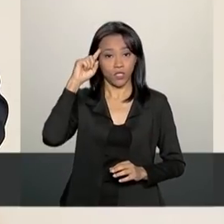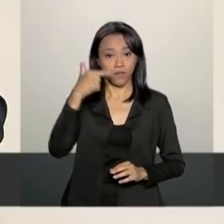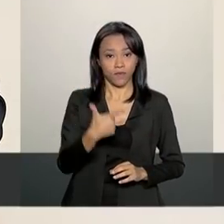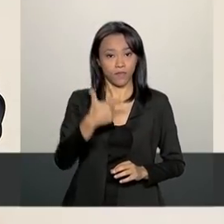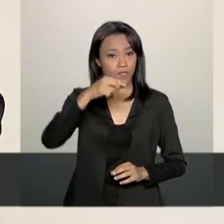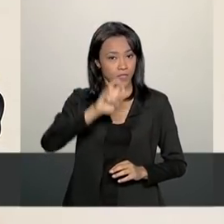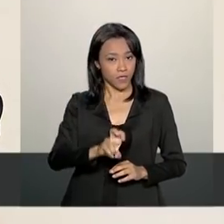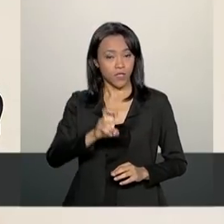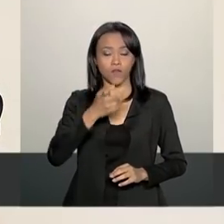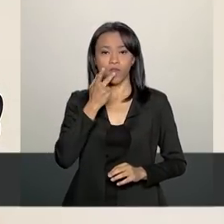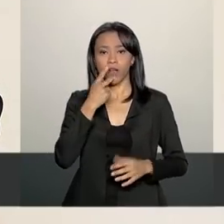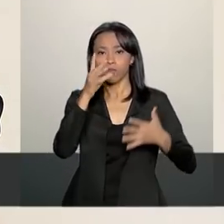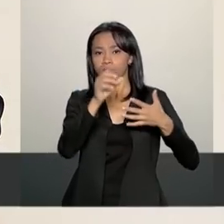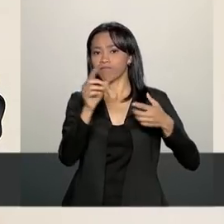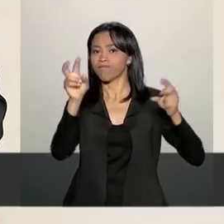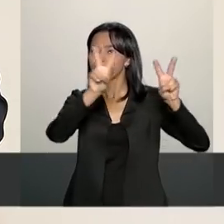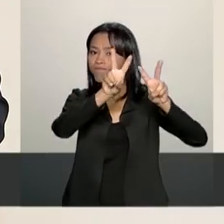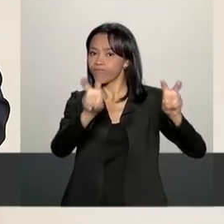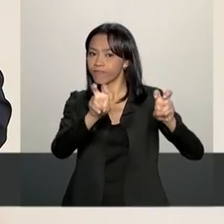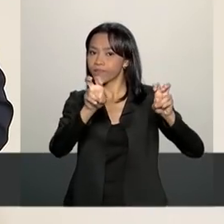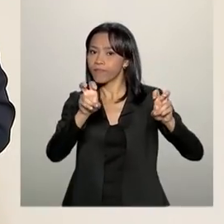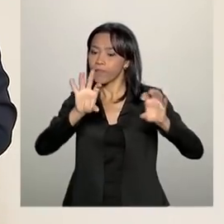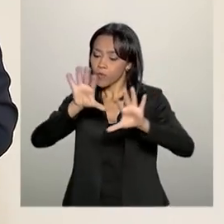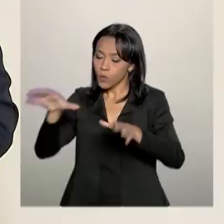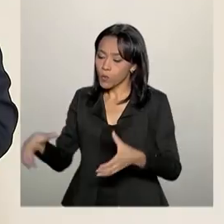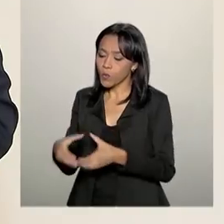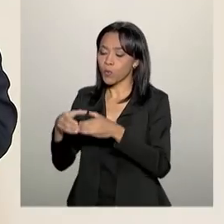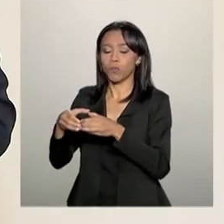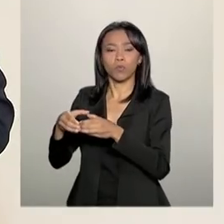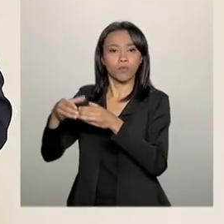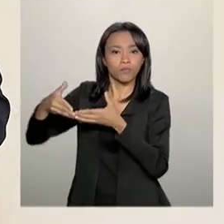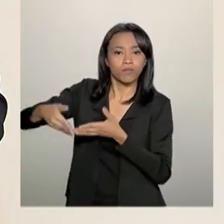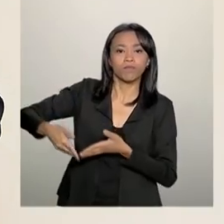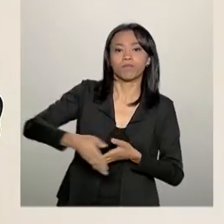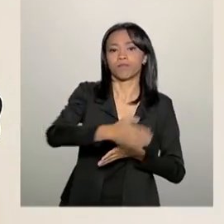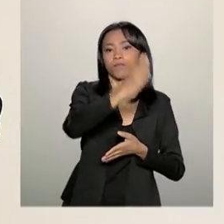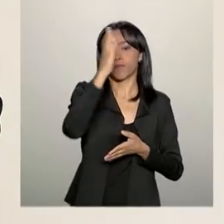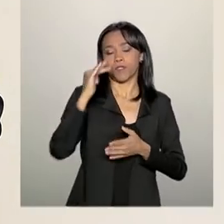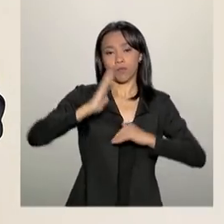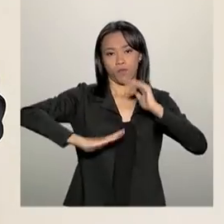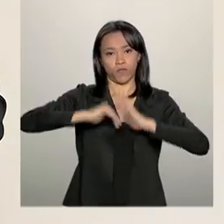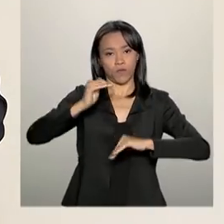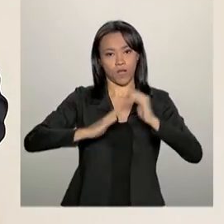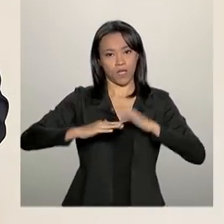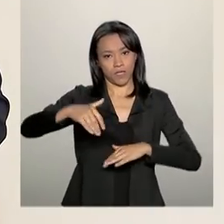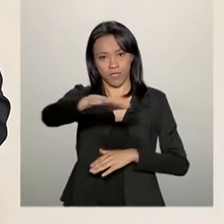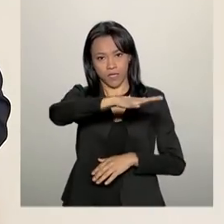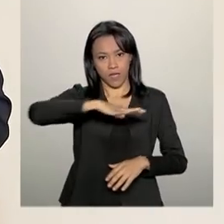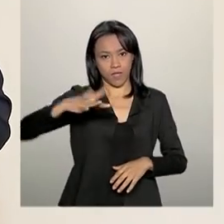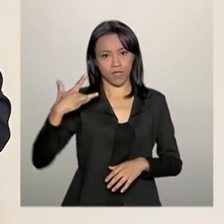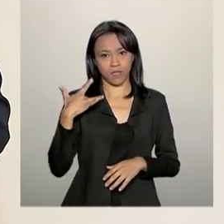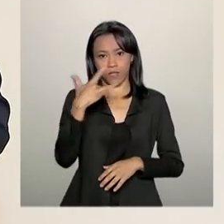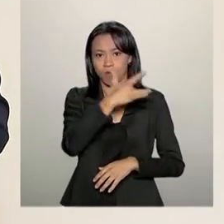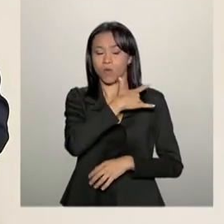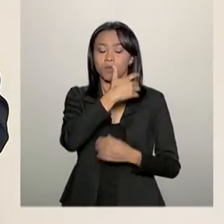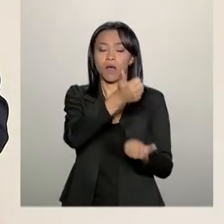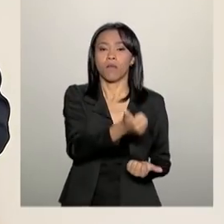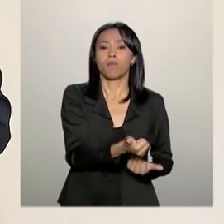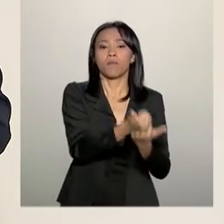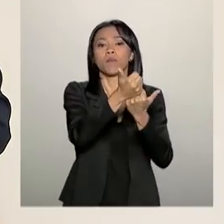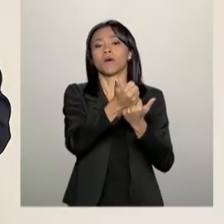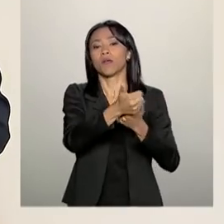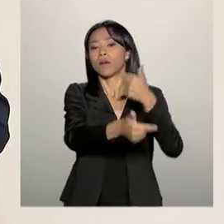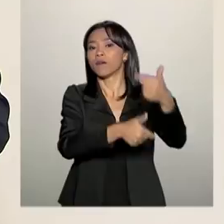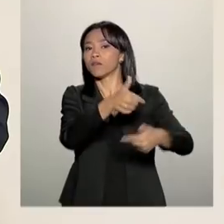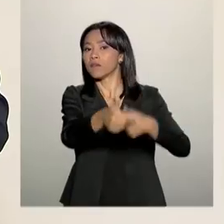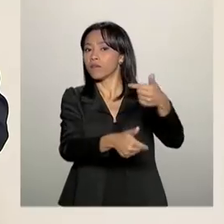destacamos envio de profissionais de vigilância em saúde para as ações de apoio à gestão da emergência